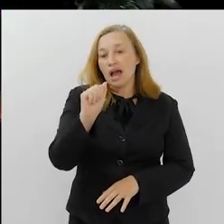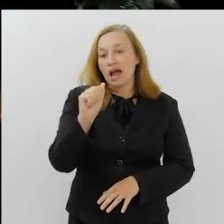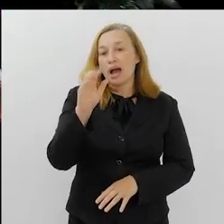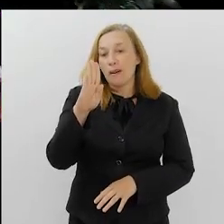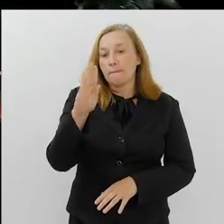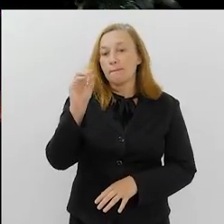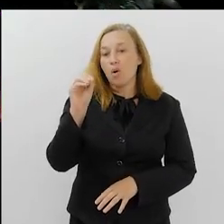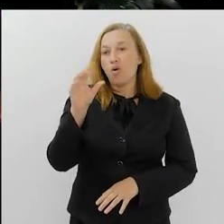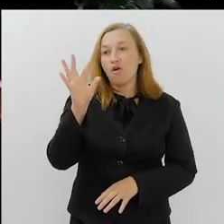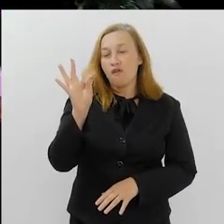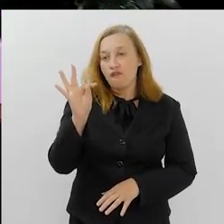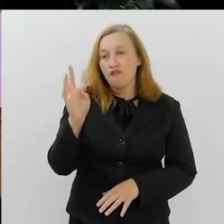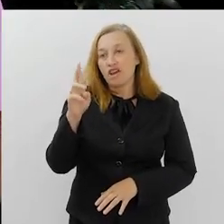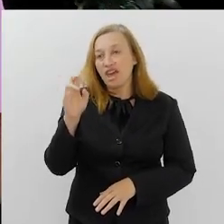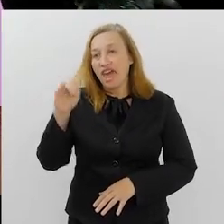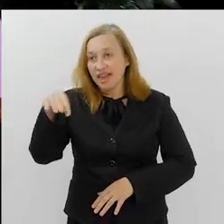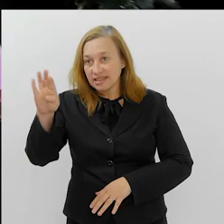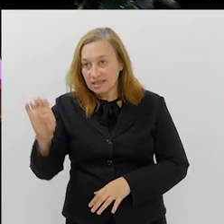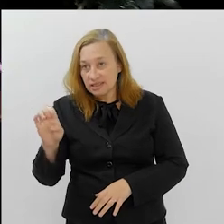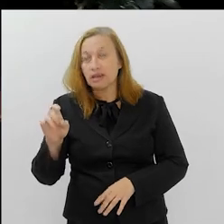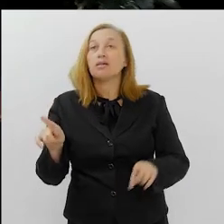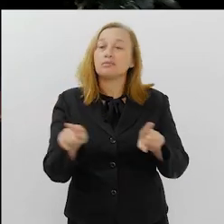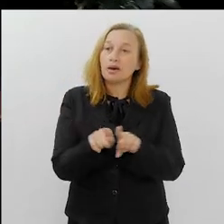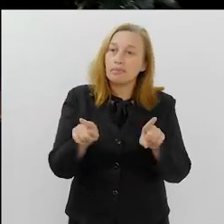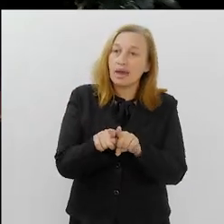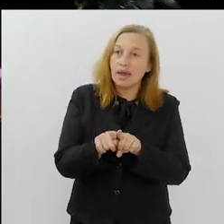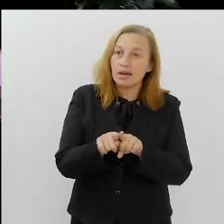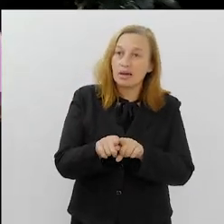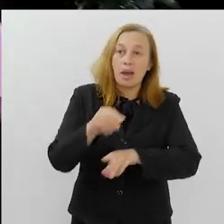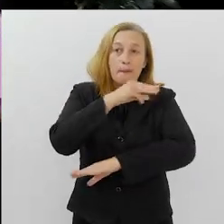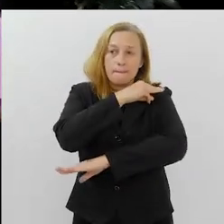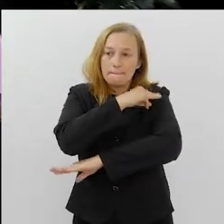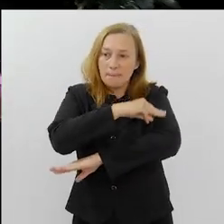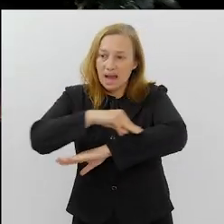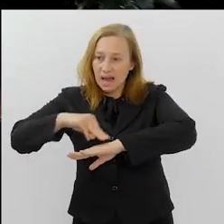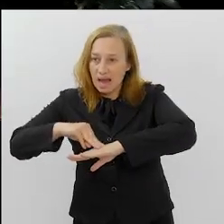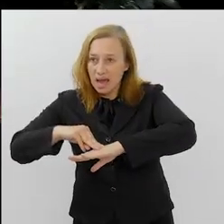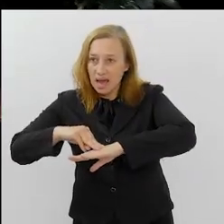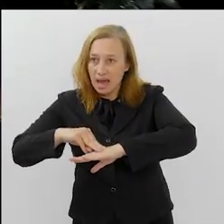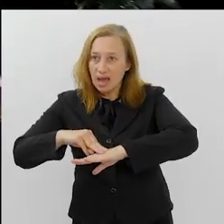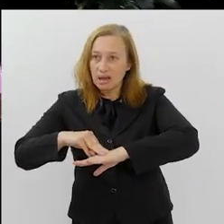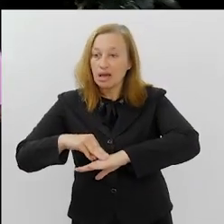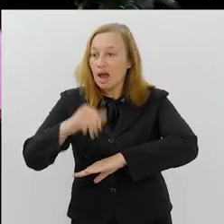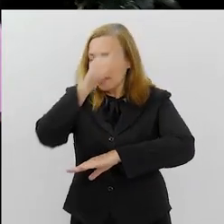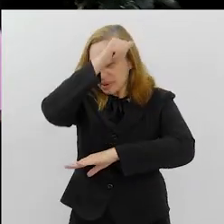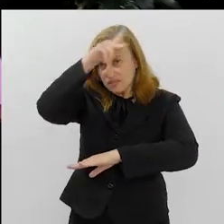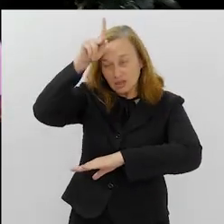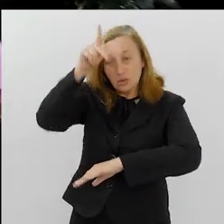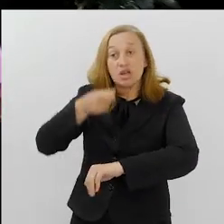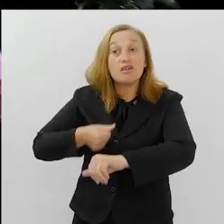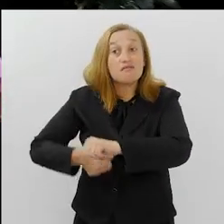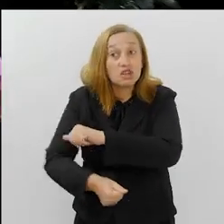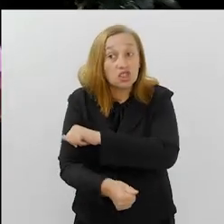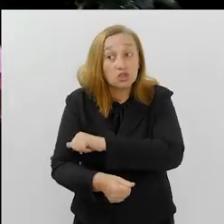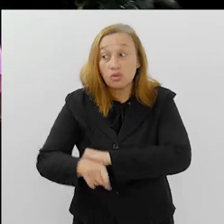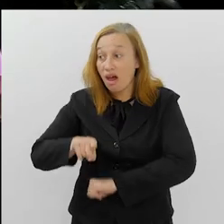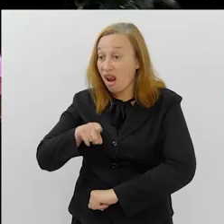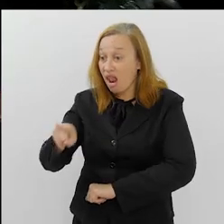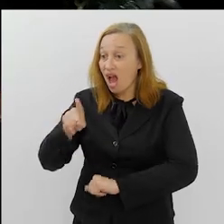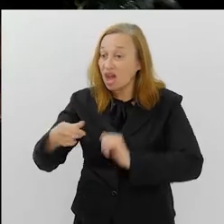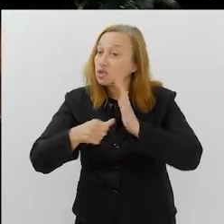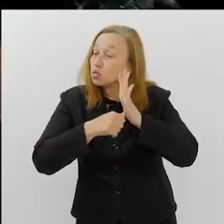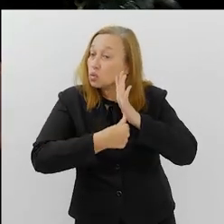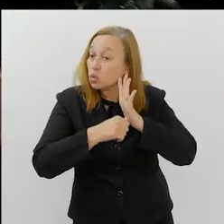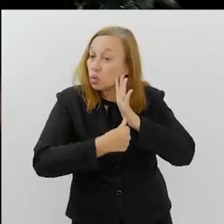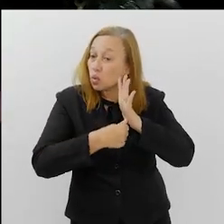Depois começou a cair. Tivemos o Macaé, né, a Prefeitura de Macaé, que fez um grande investimento ali em Macaé,